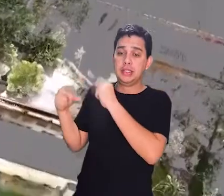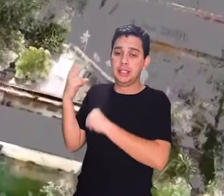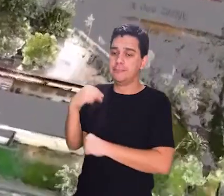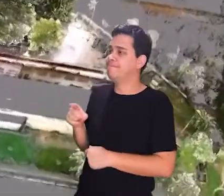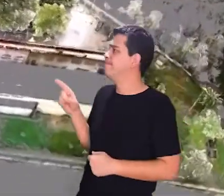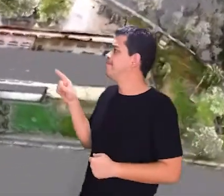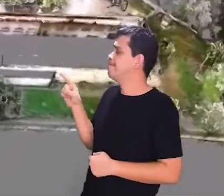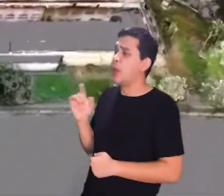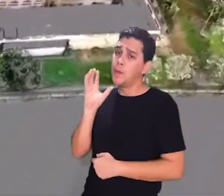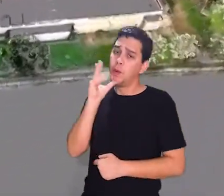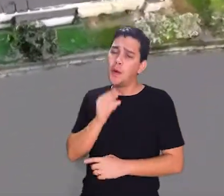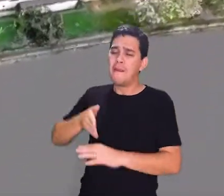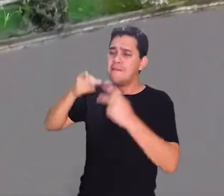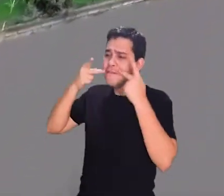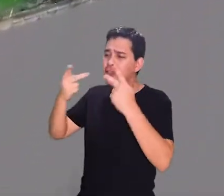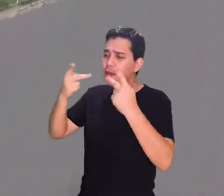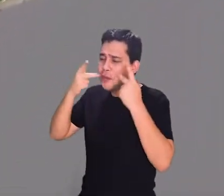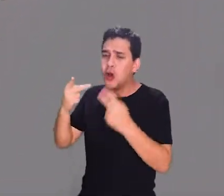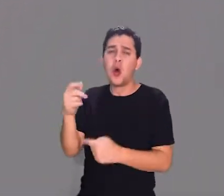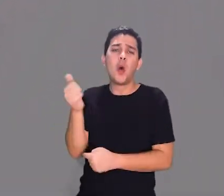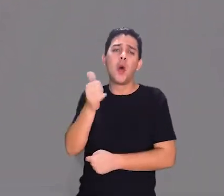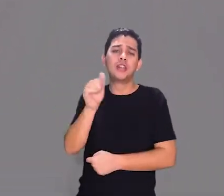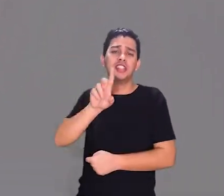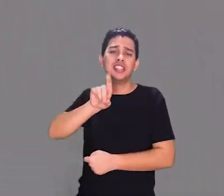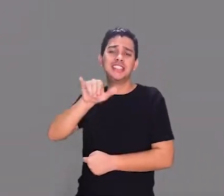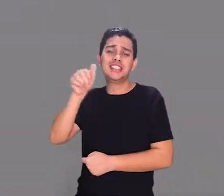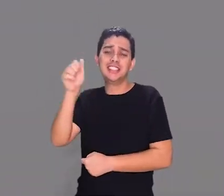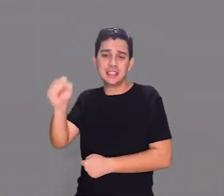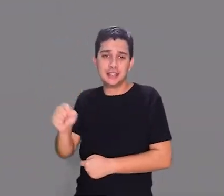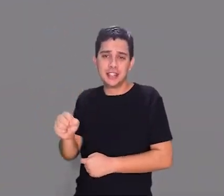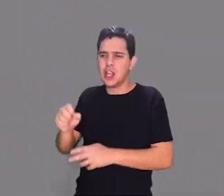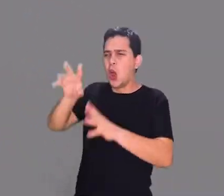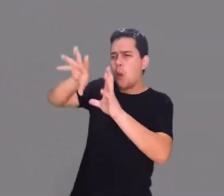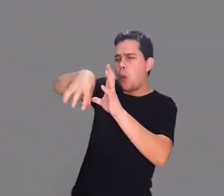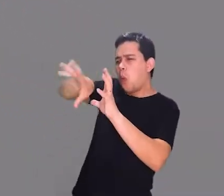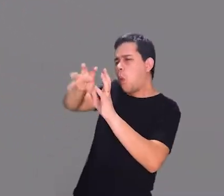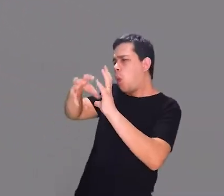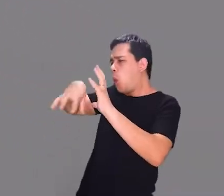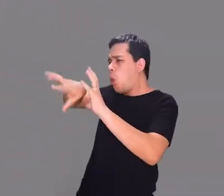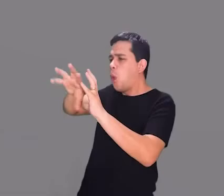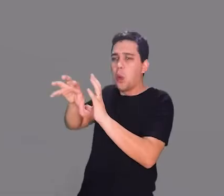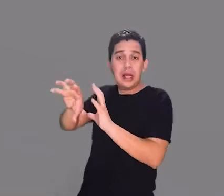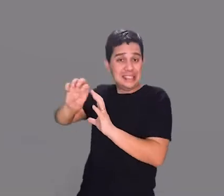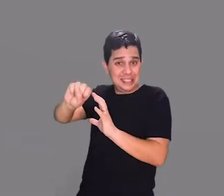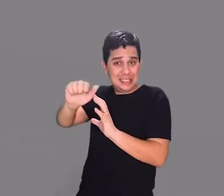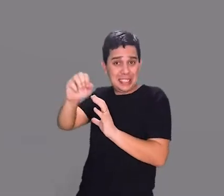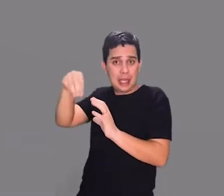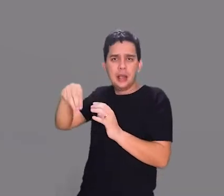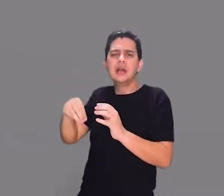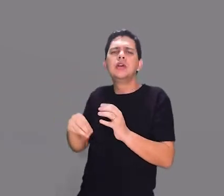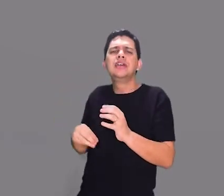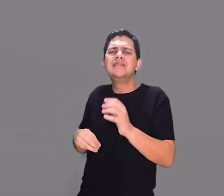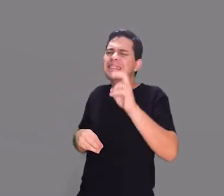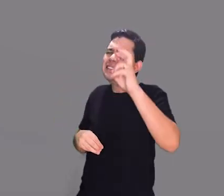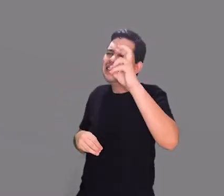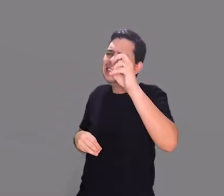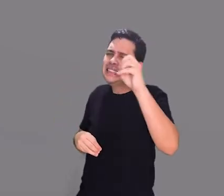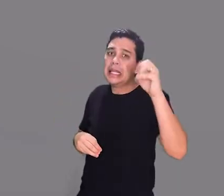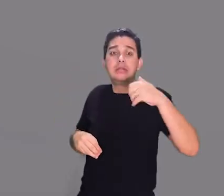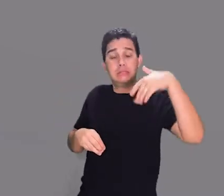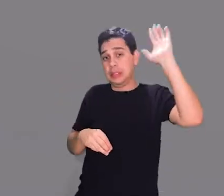de trabalho da equipe e foram feitas mais de 500 varreduras. A intenção, né, é que a gente